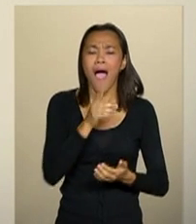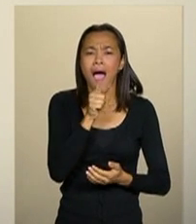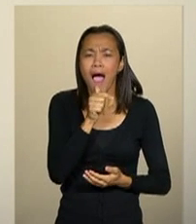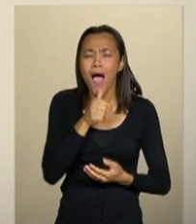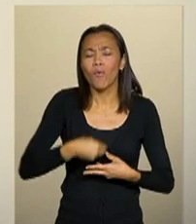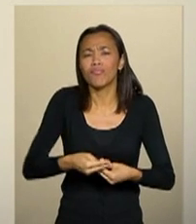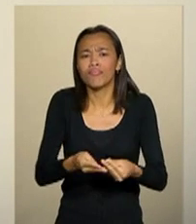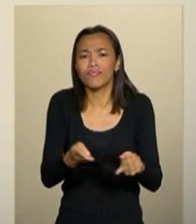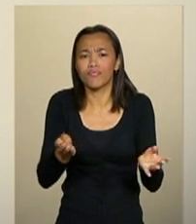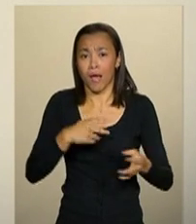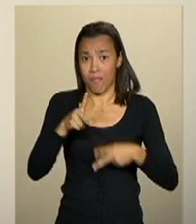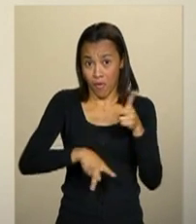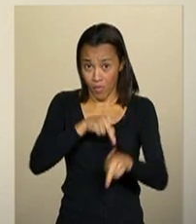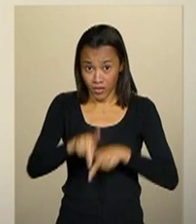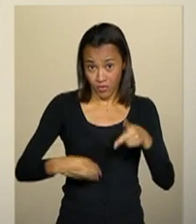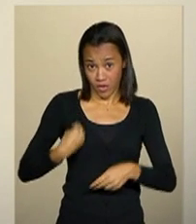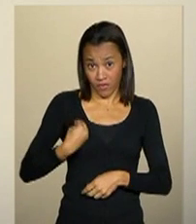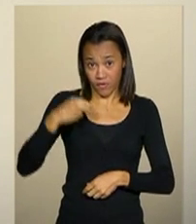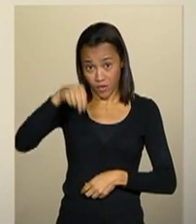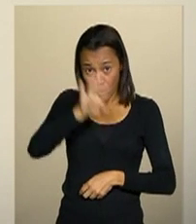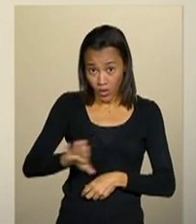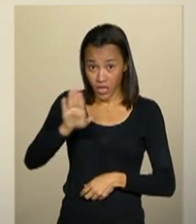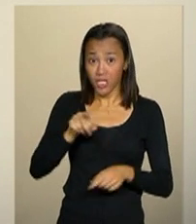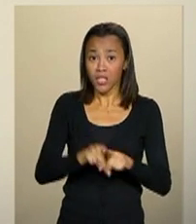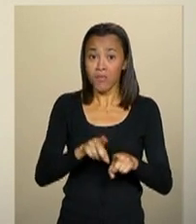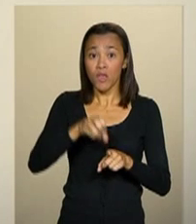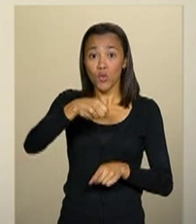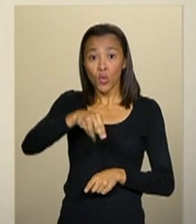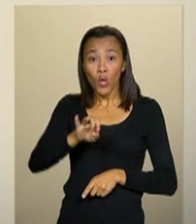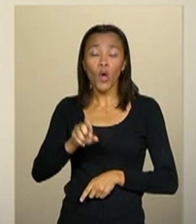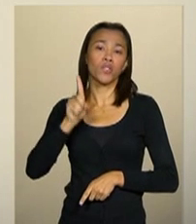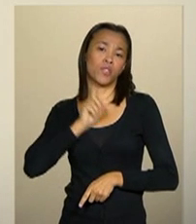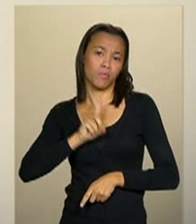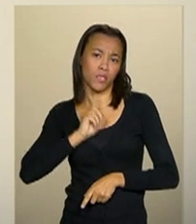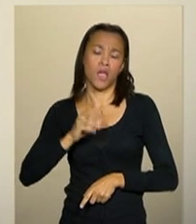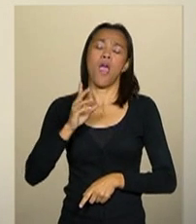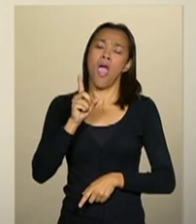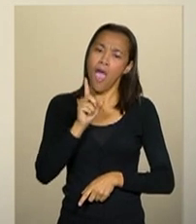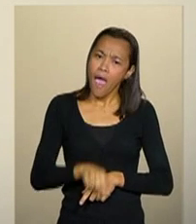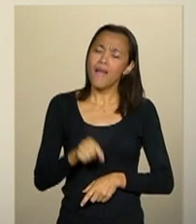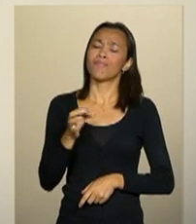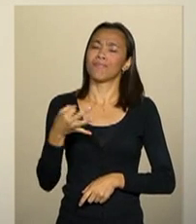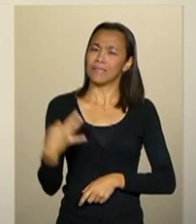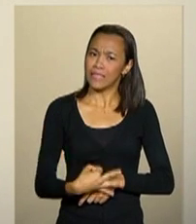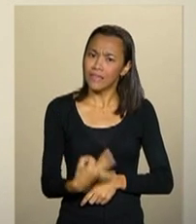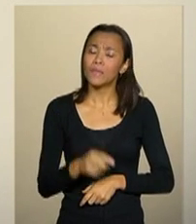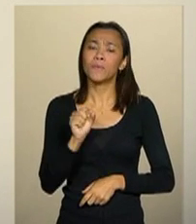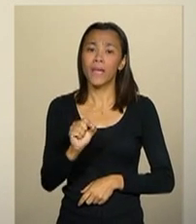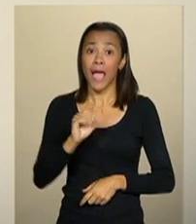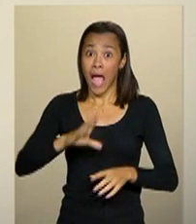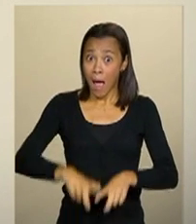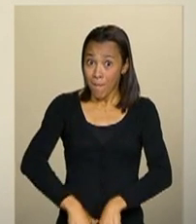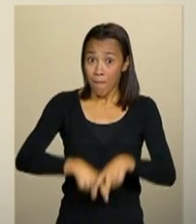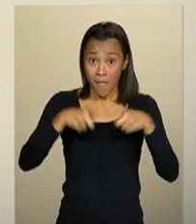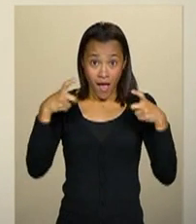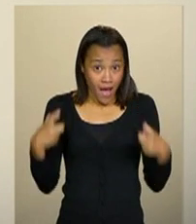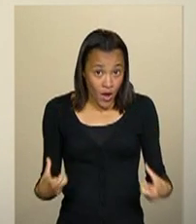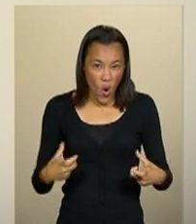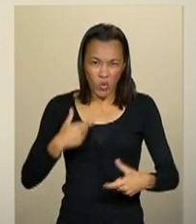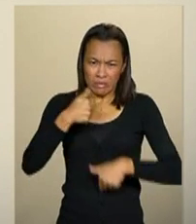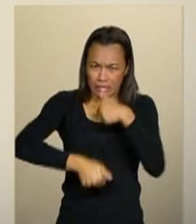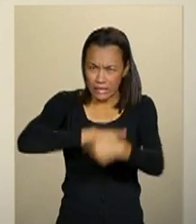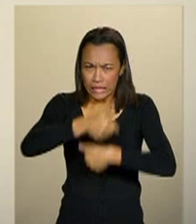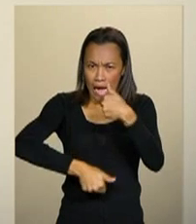água para a população do Nordeste do norte de Minas Gerais esta é com certeza Luciano a maior